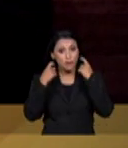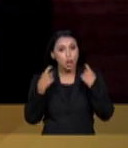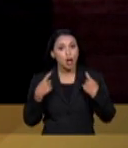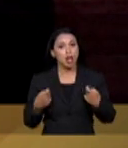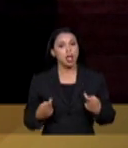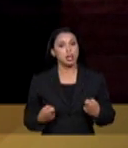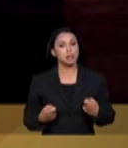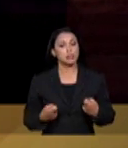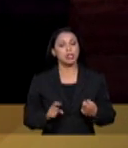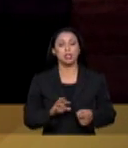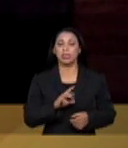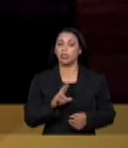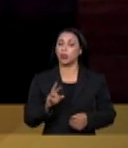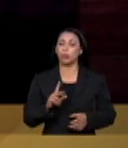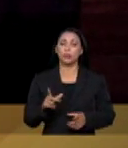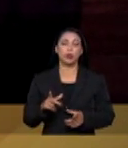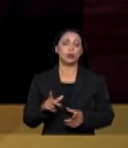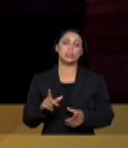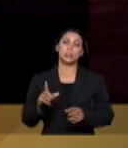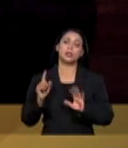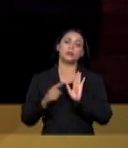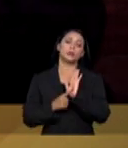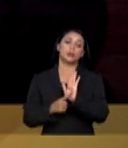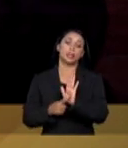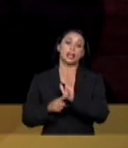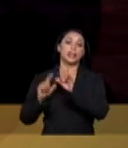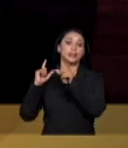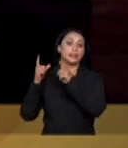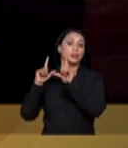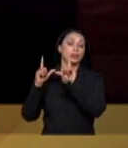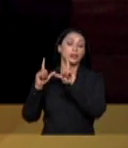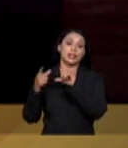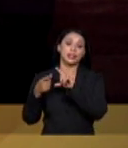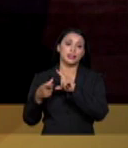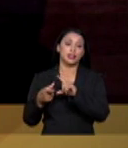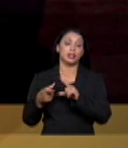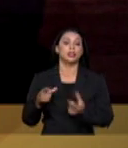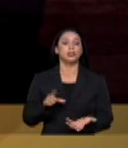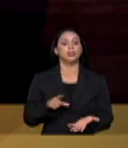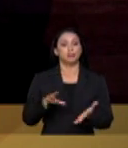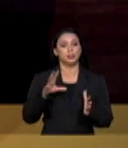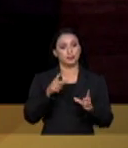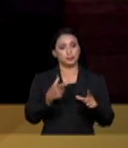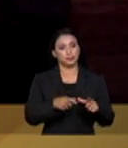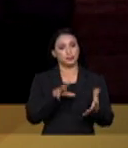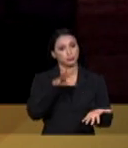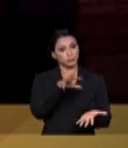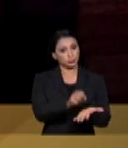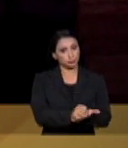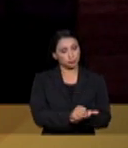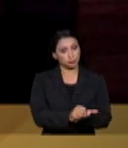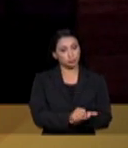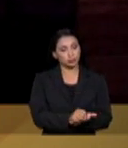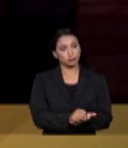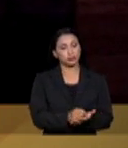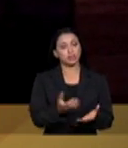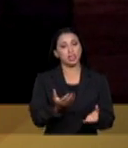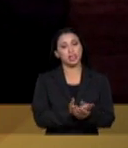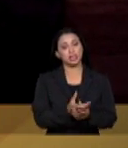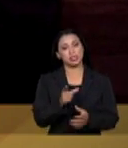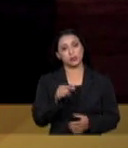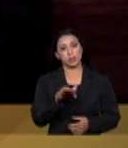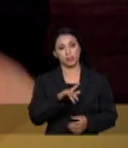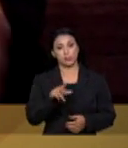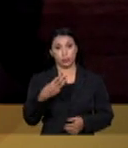presta desconfigurar a tradicionalidade da ocupação tô citando julgamento uma ação Cível originária